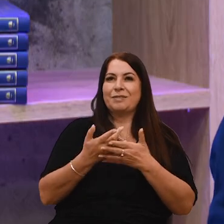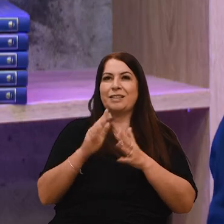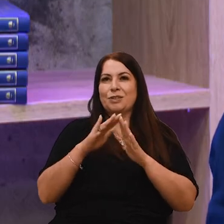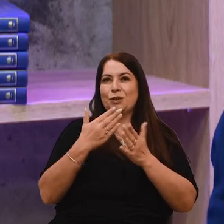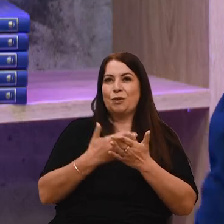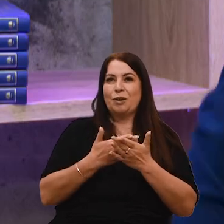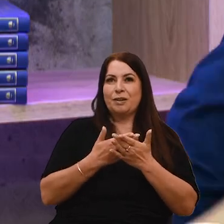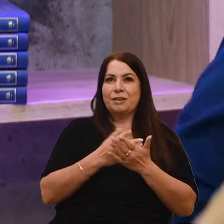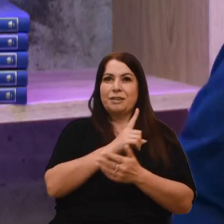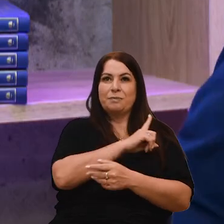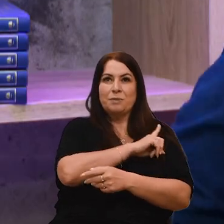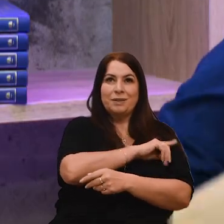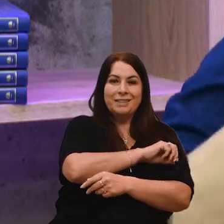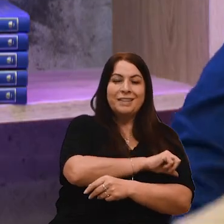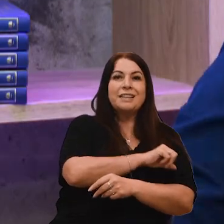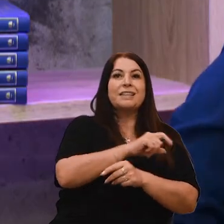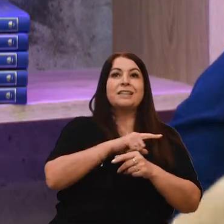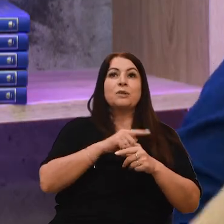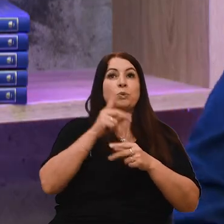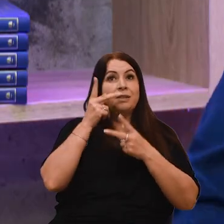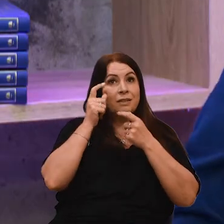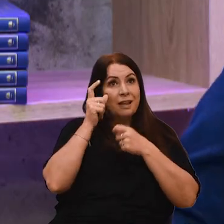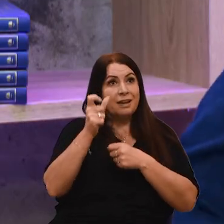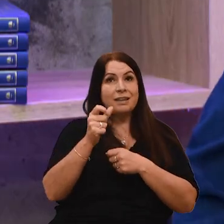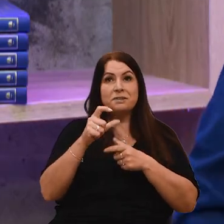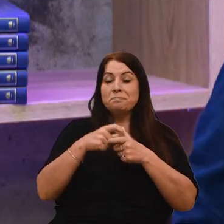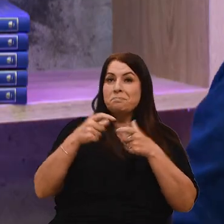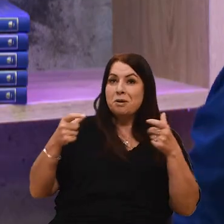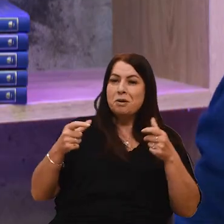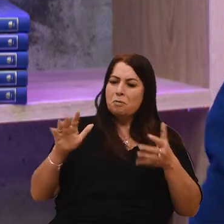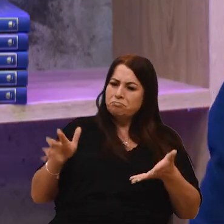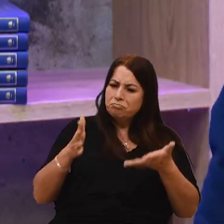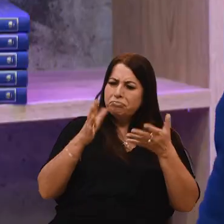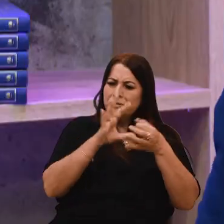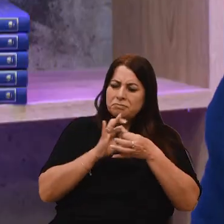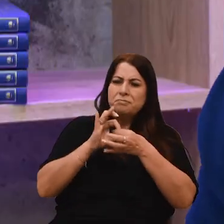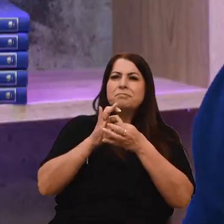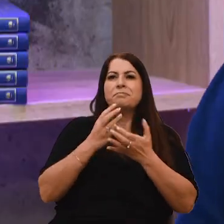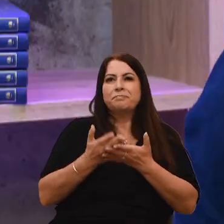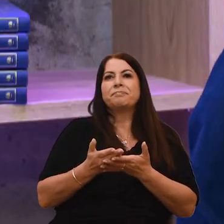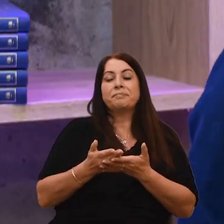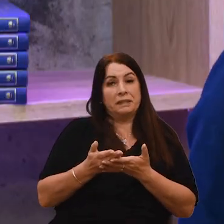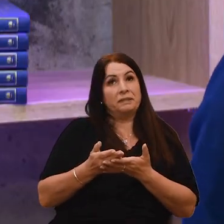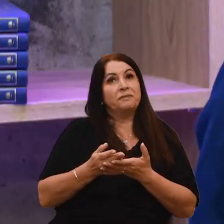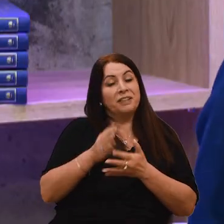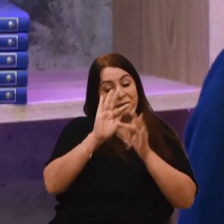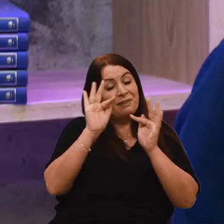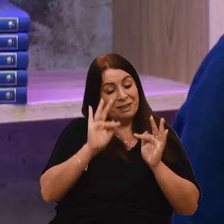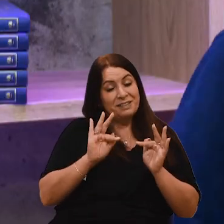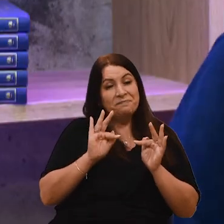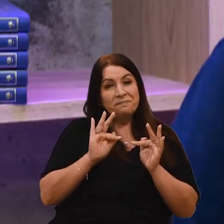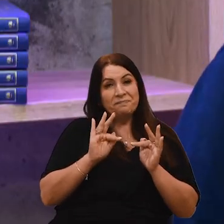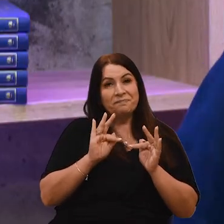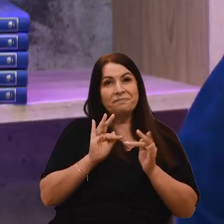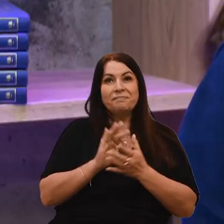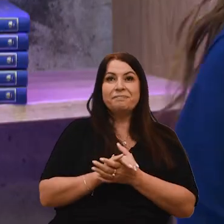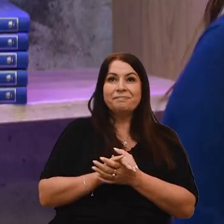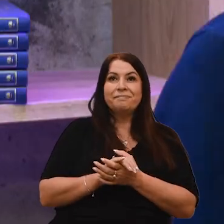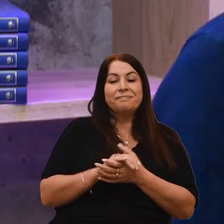ensino fundamental. Que Esse realmente o interesse é muito maior, o engajamento é muito maior. Então a gente fica bem feliz, assim, bem